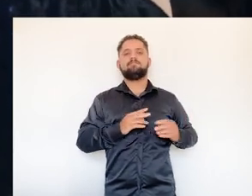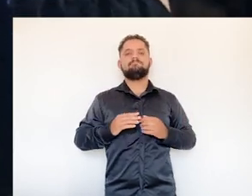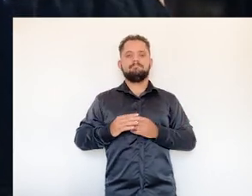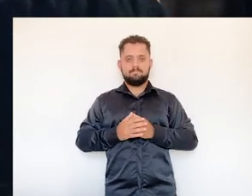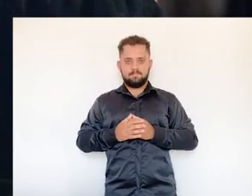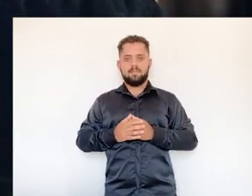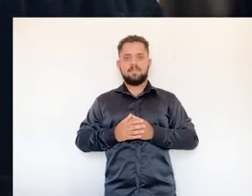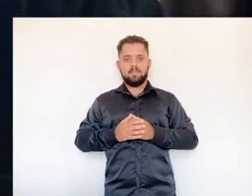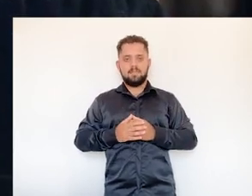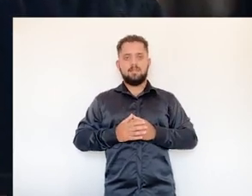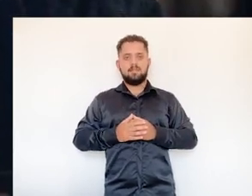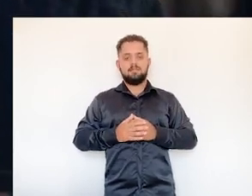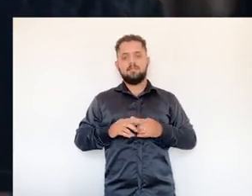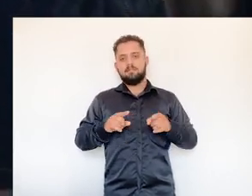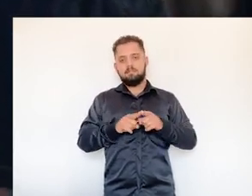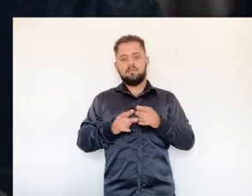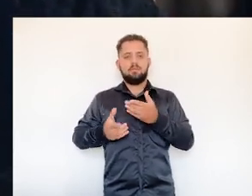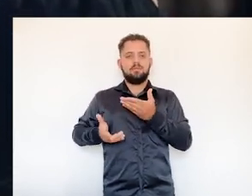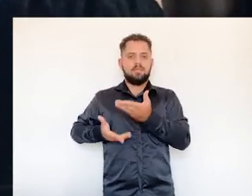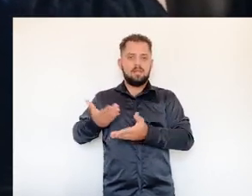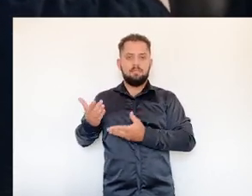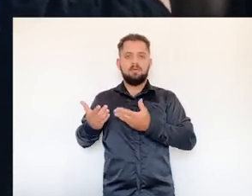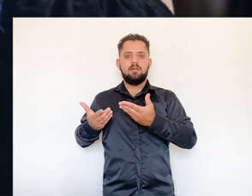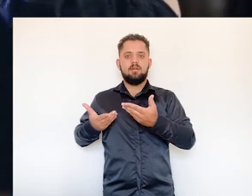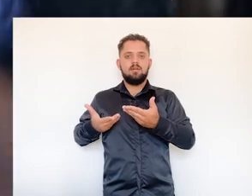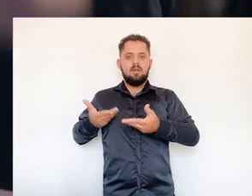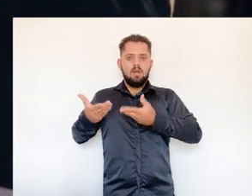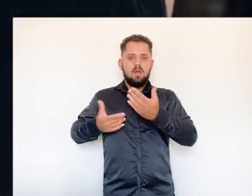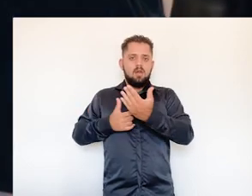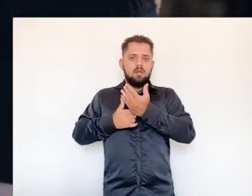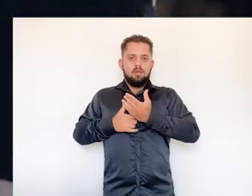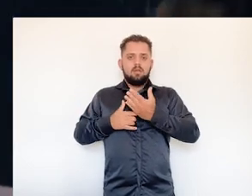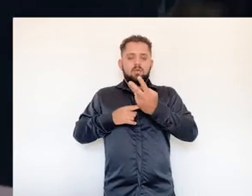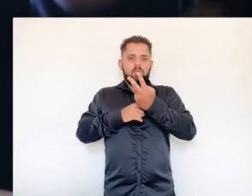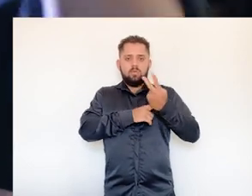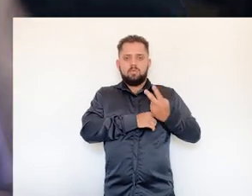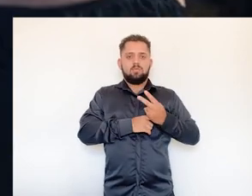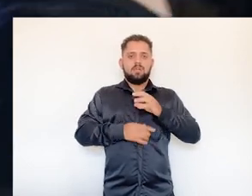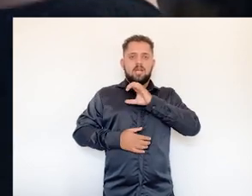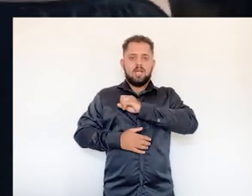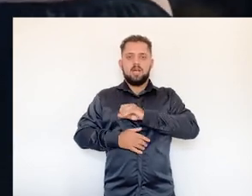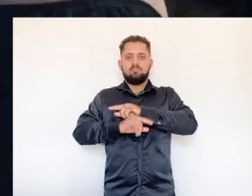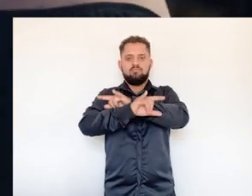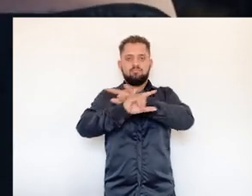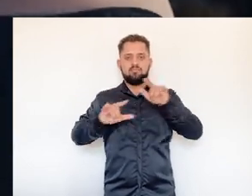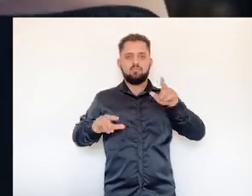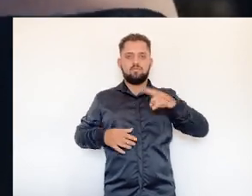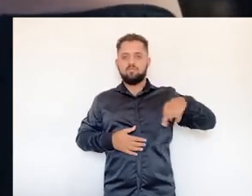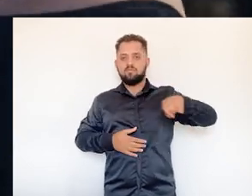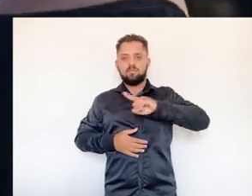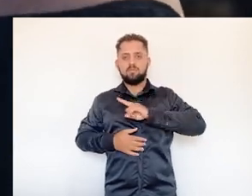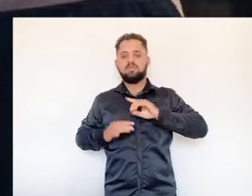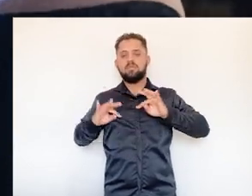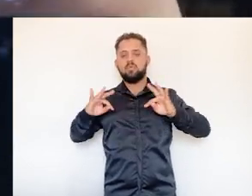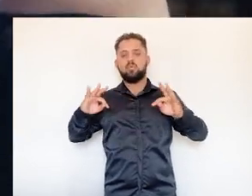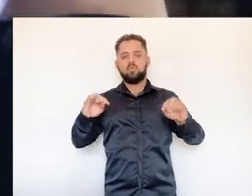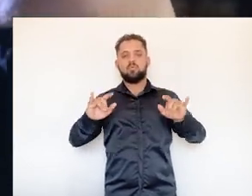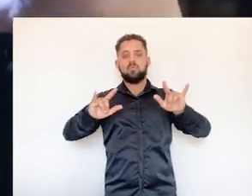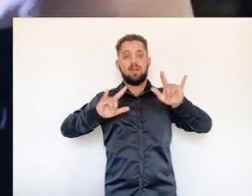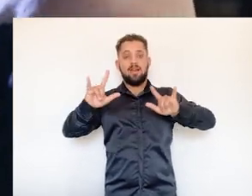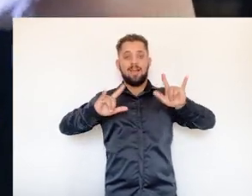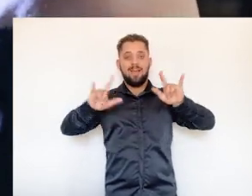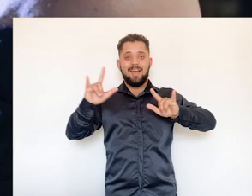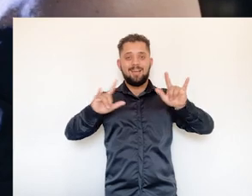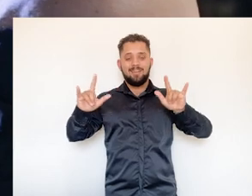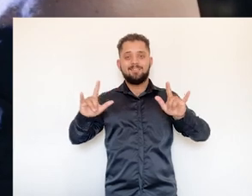A atenção também foi maravilhosa. E eu amo todos vocês aqui também. Eu adoro essa plateia maravilhosa e